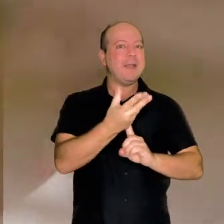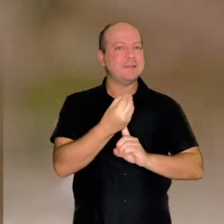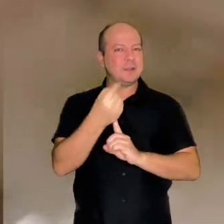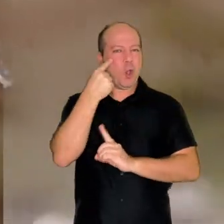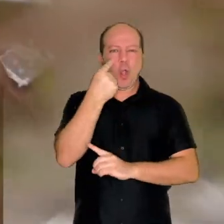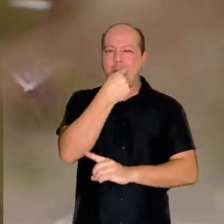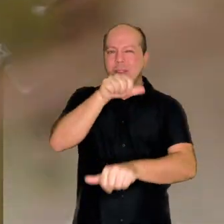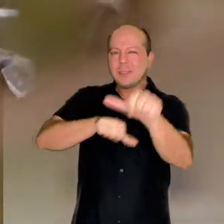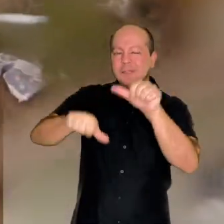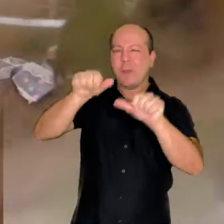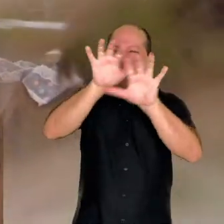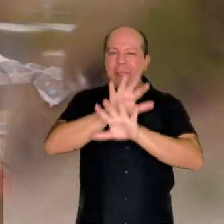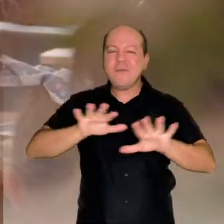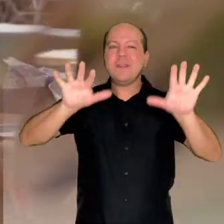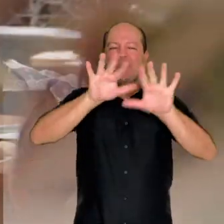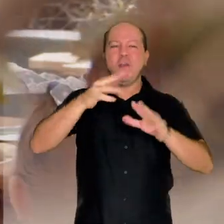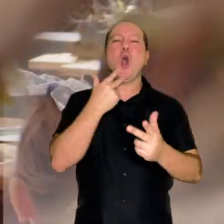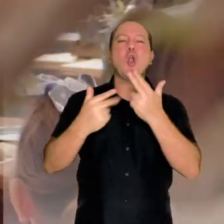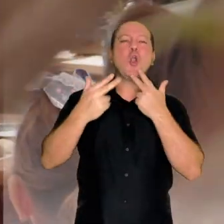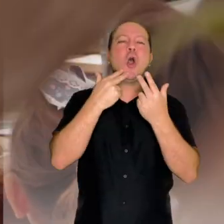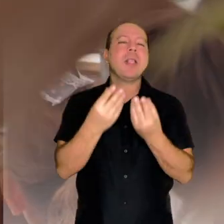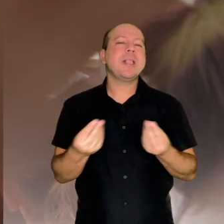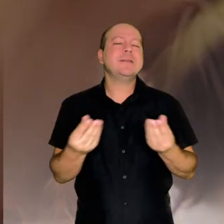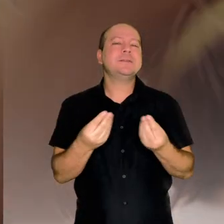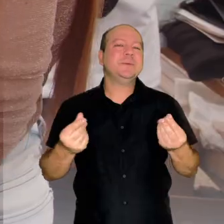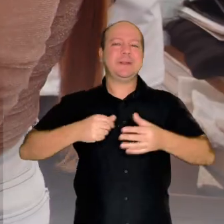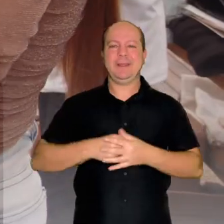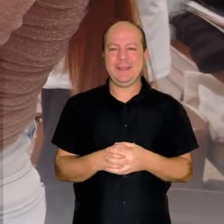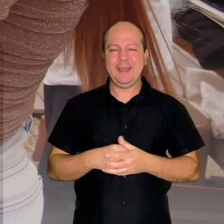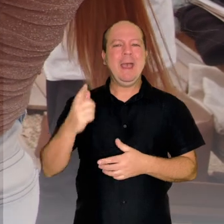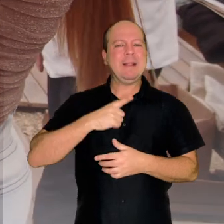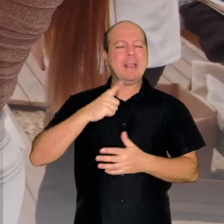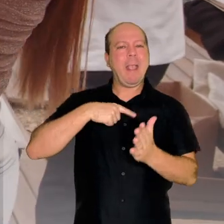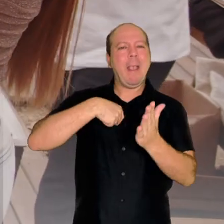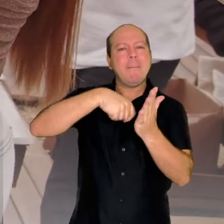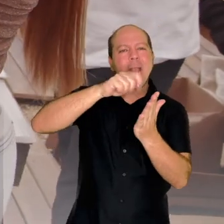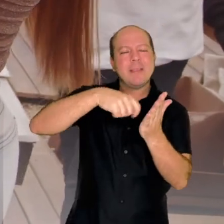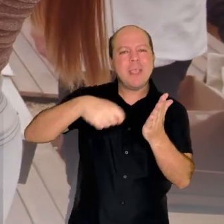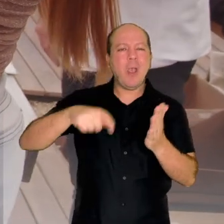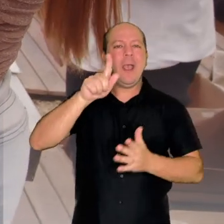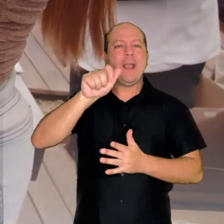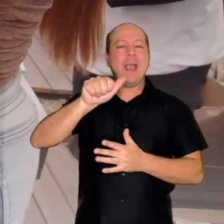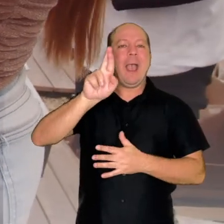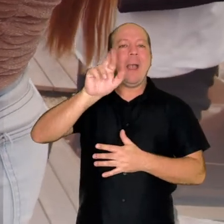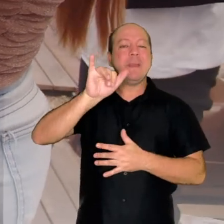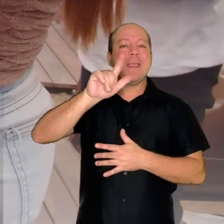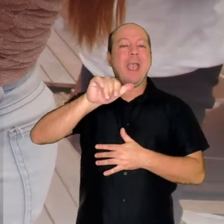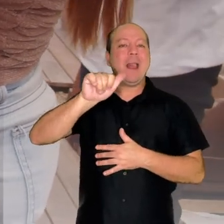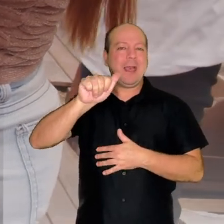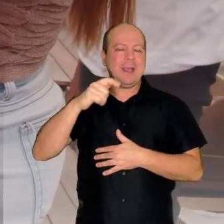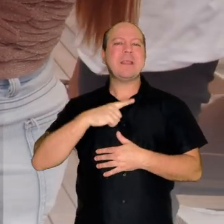artistas cujos olhares transformam o invisível em cor e textura. Entre tintas e pincéis, Gabriela